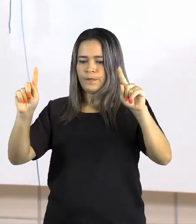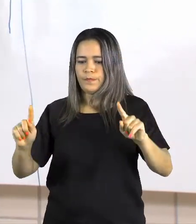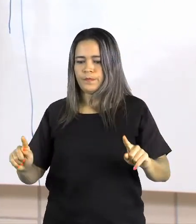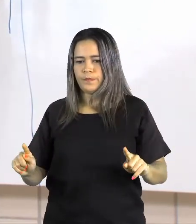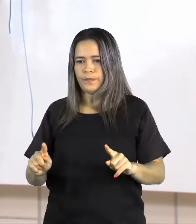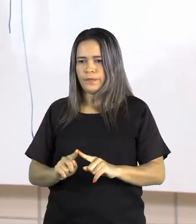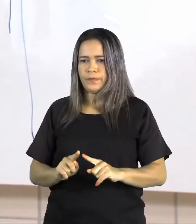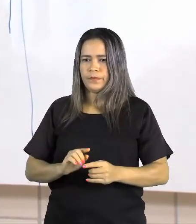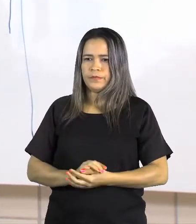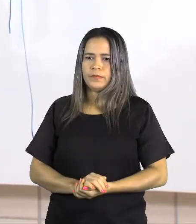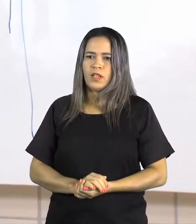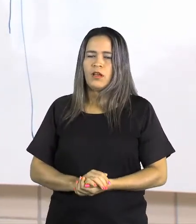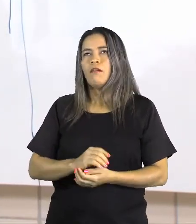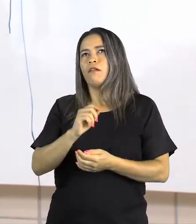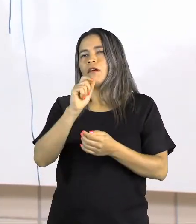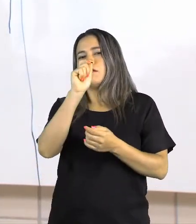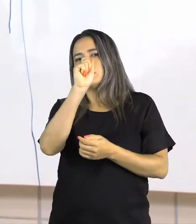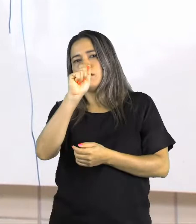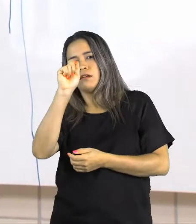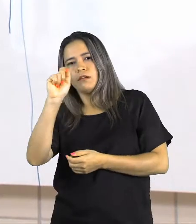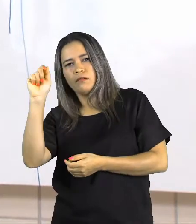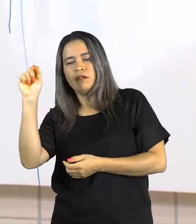Aí você vai escrever aqui,